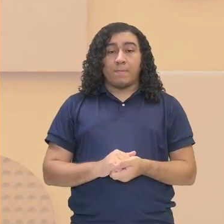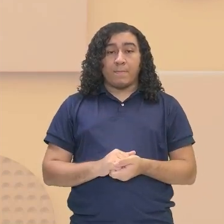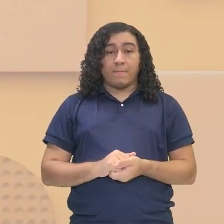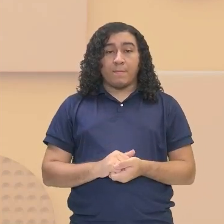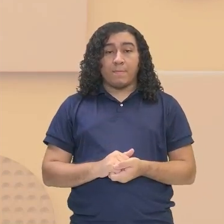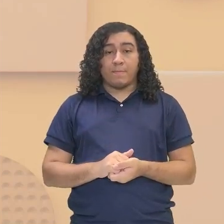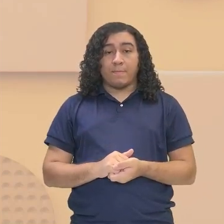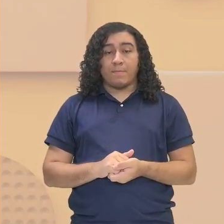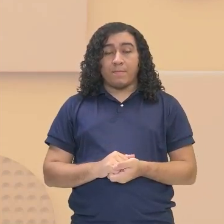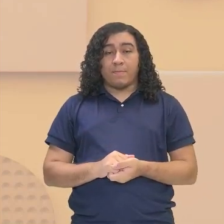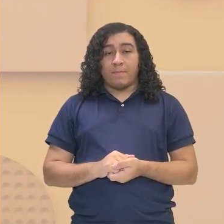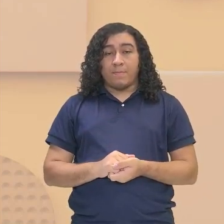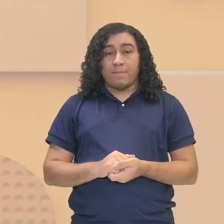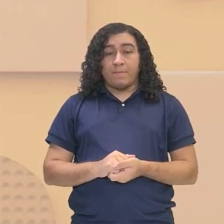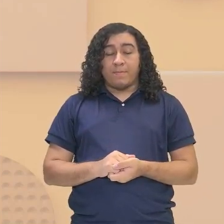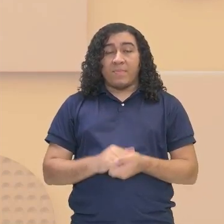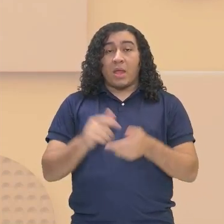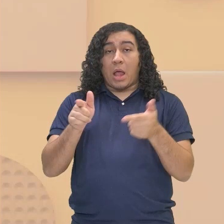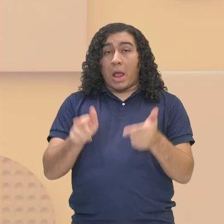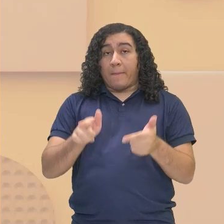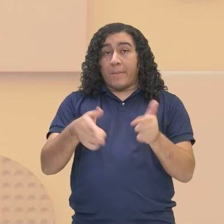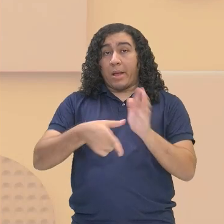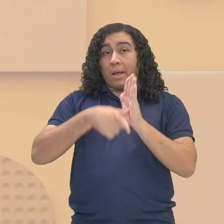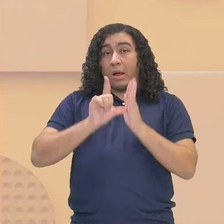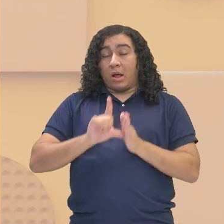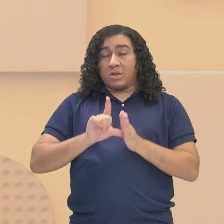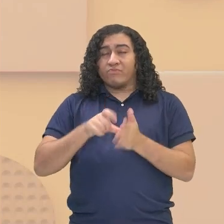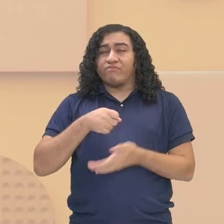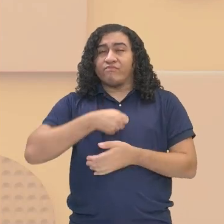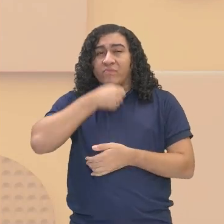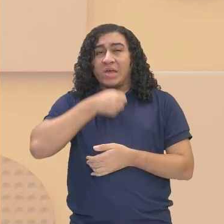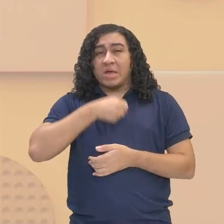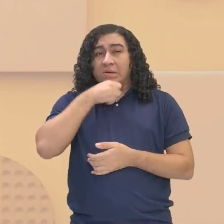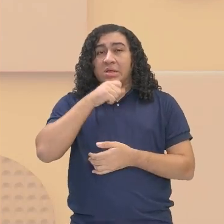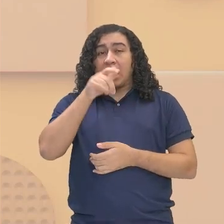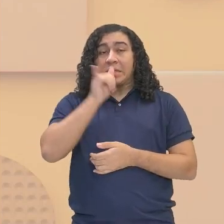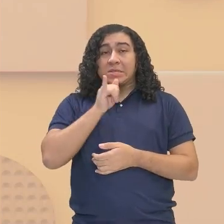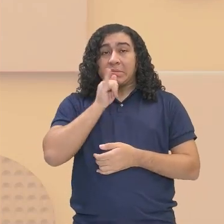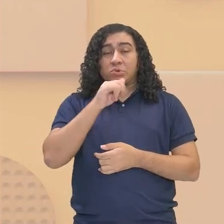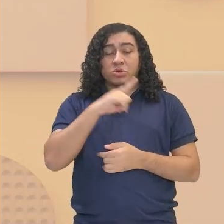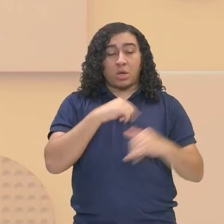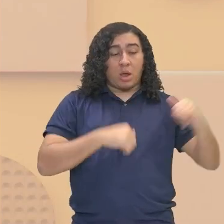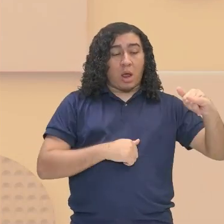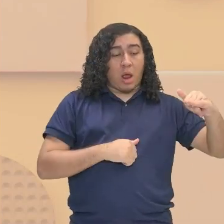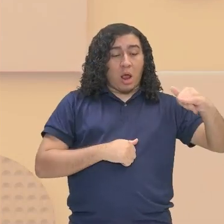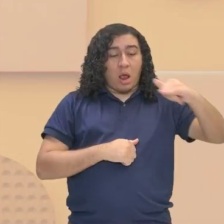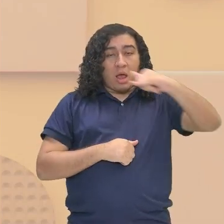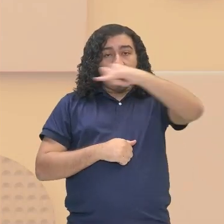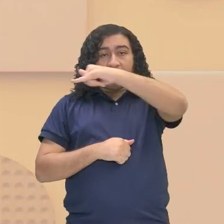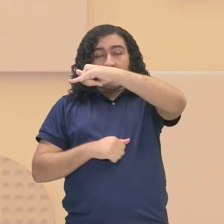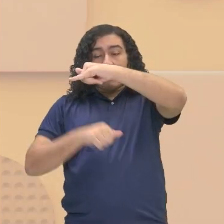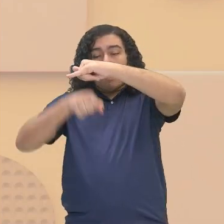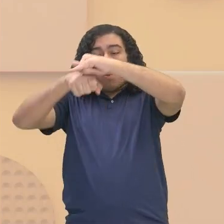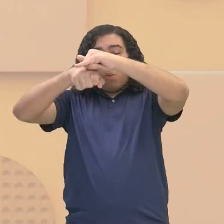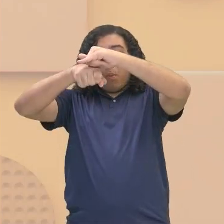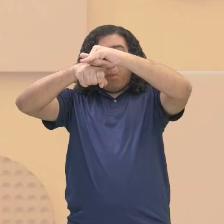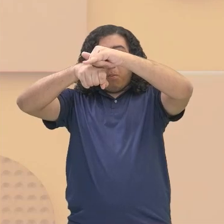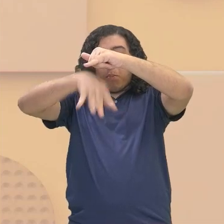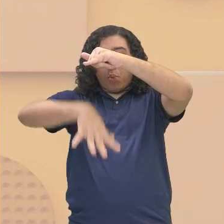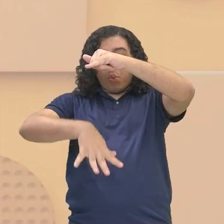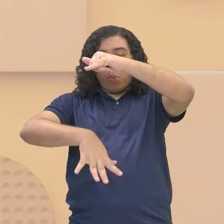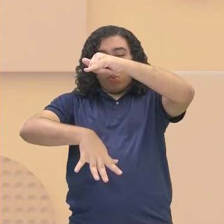que eram, né, um pouco mais antigos, como os porta-aviões, né, que lançam então as bombas nas cidades e